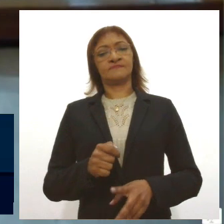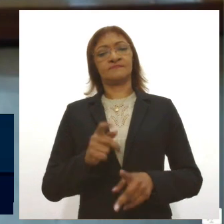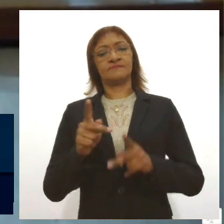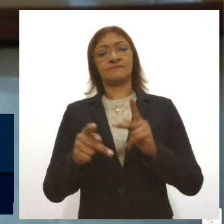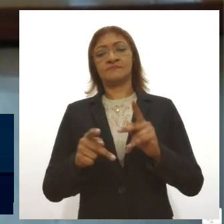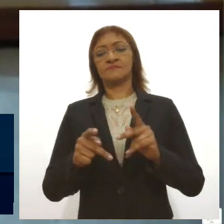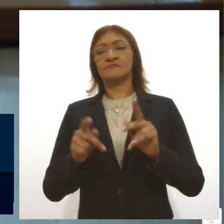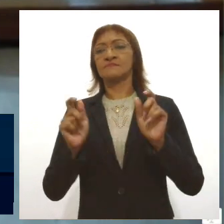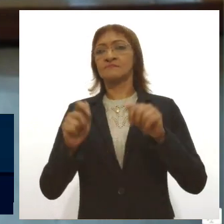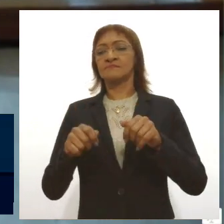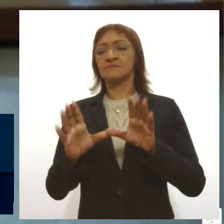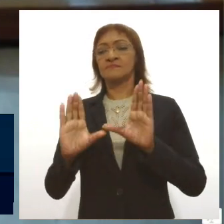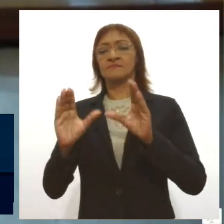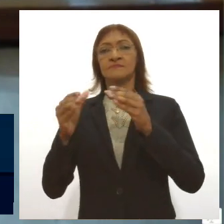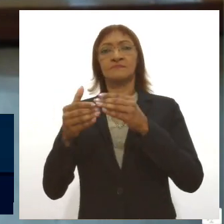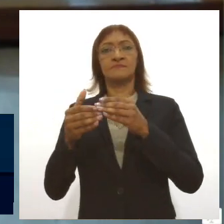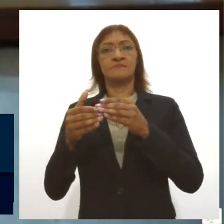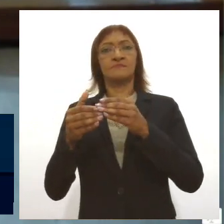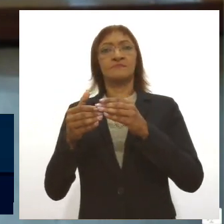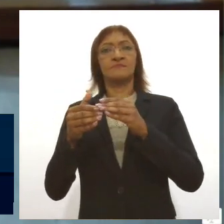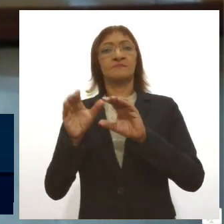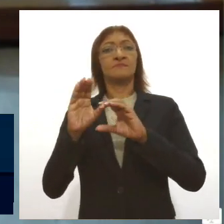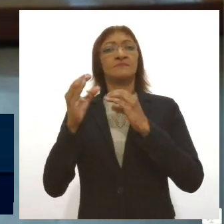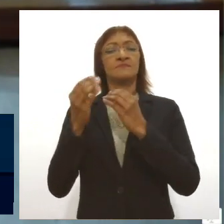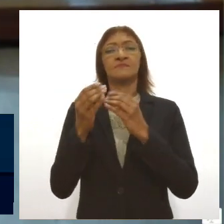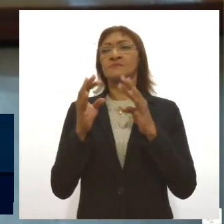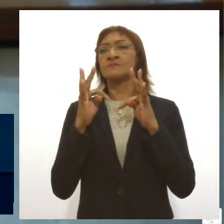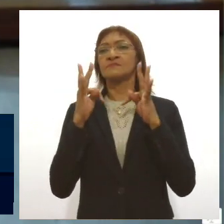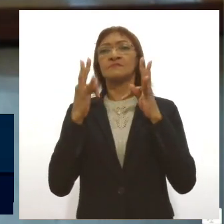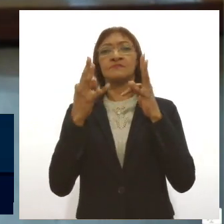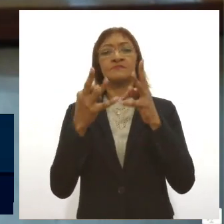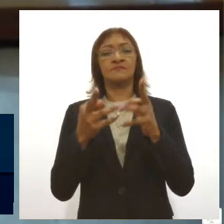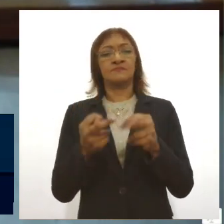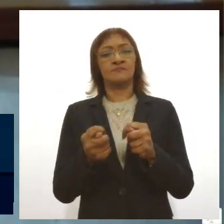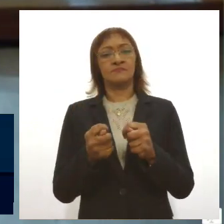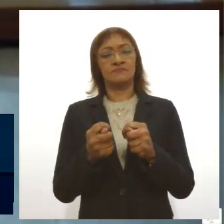dos colegiados, mas também das associações, de maneira geral,